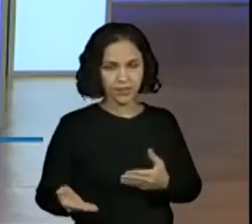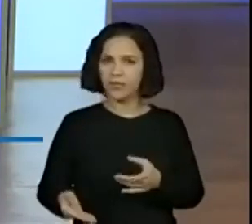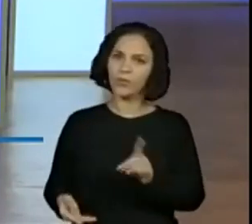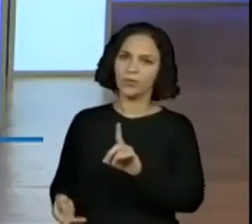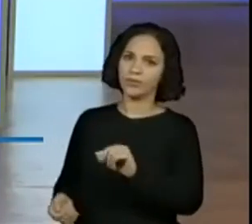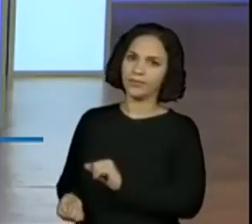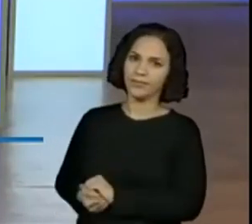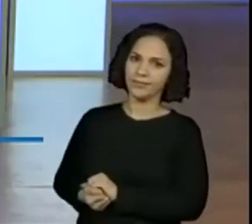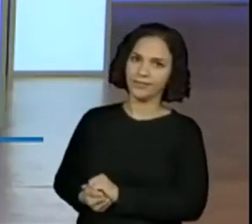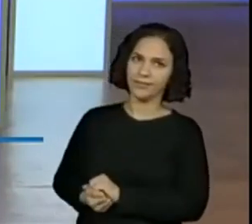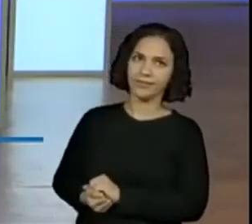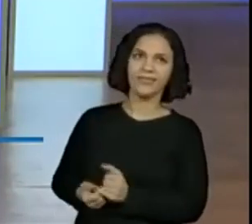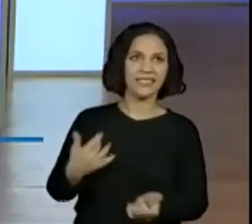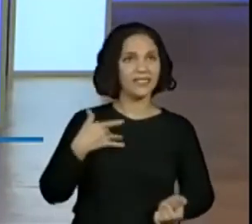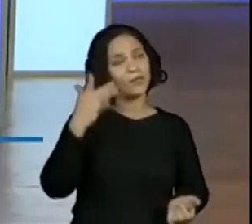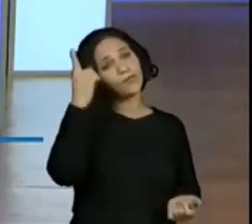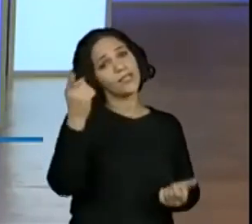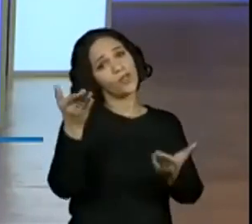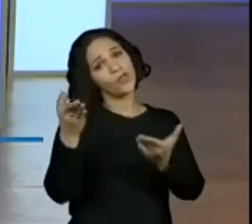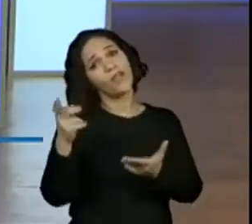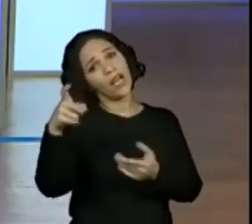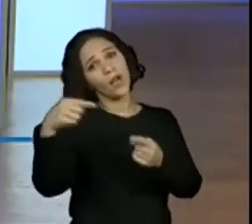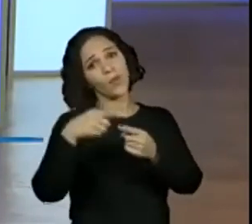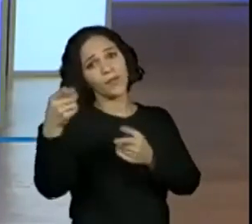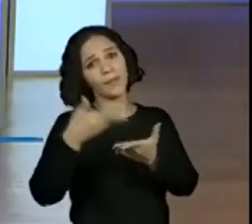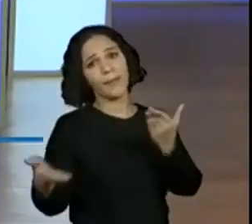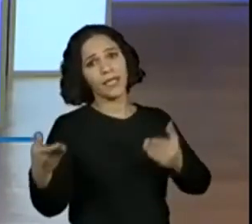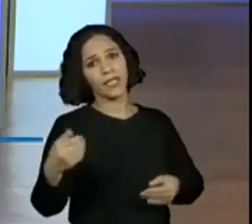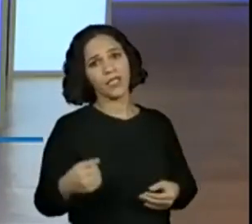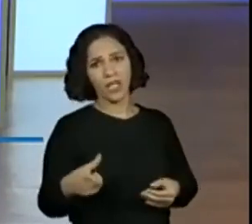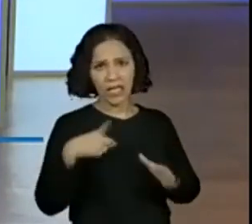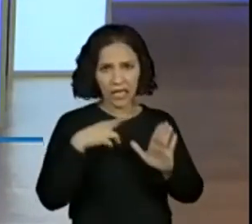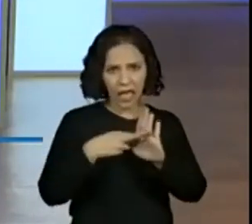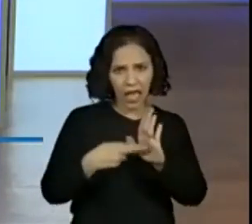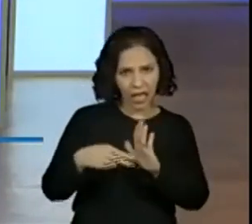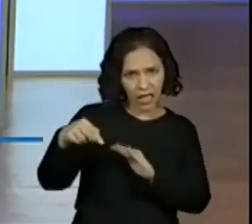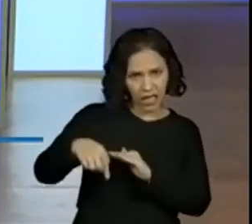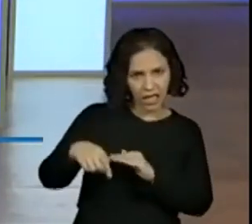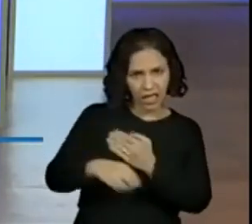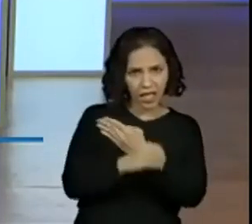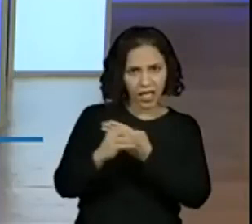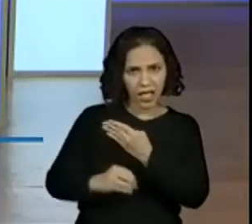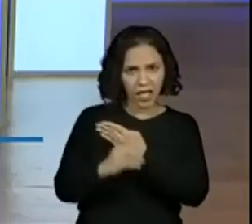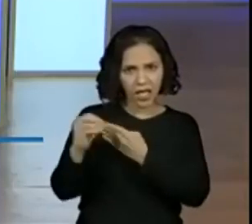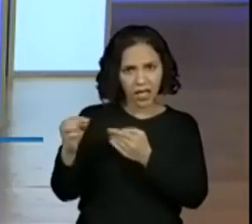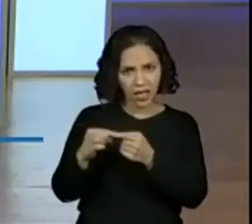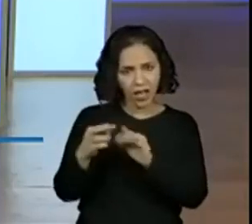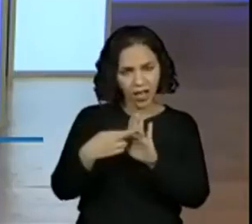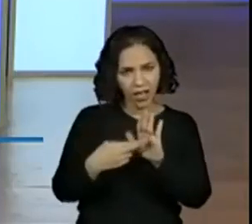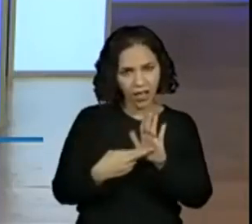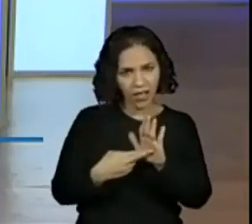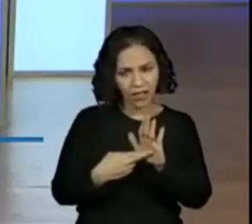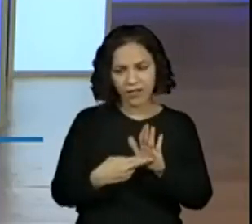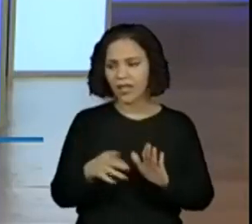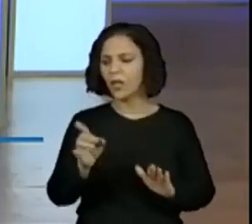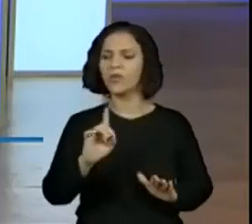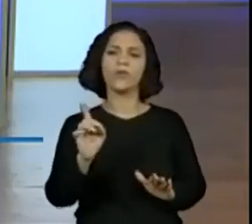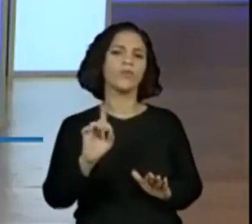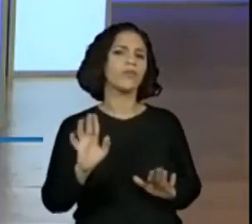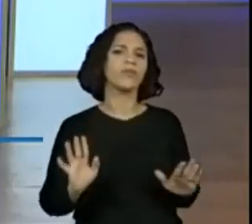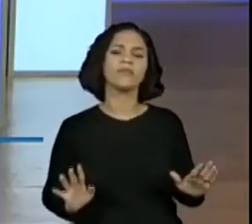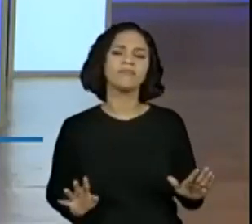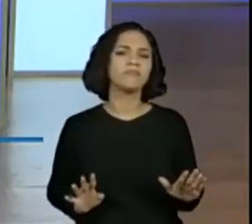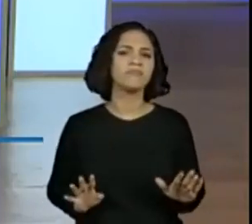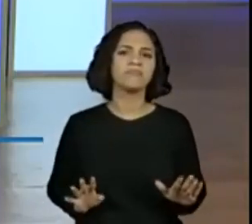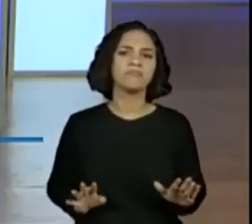eu acho que porque você vai convidar você ver vem essa régua aqui tem acabei de brincar tá não